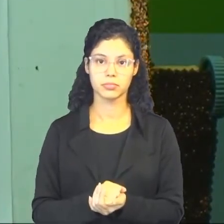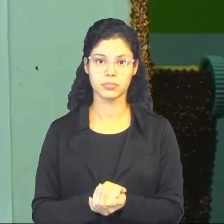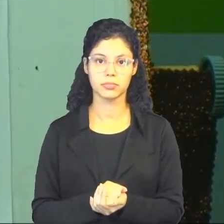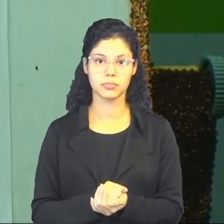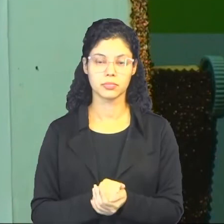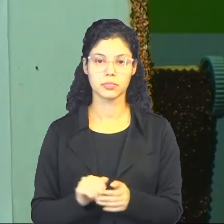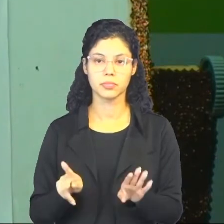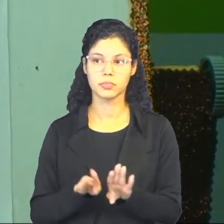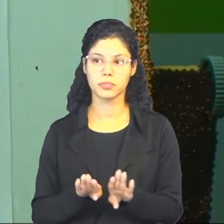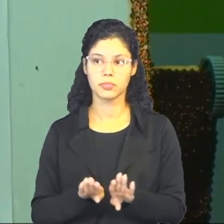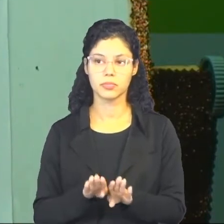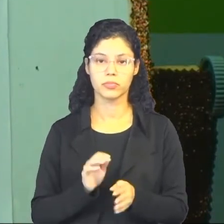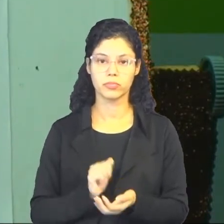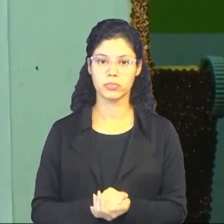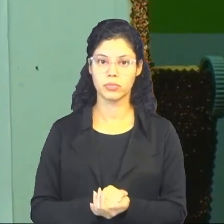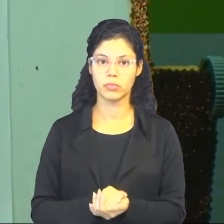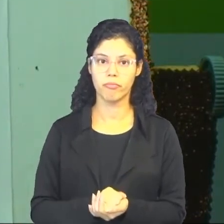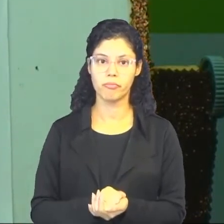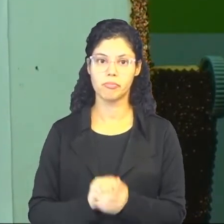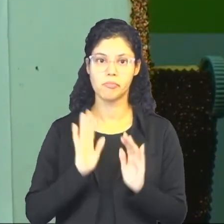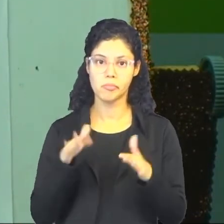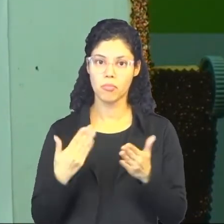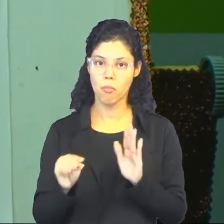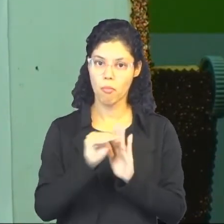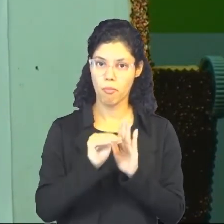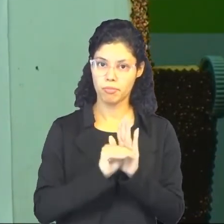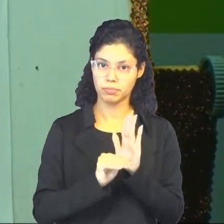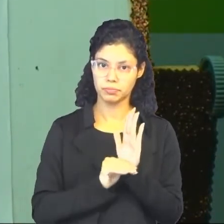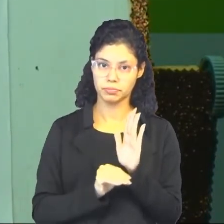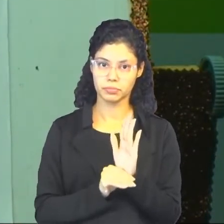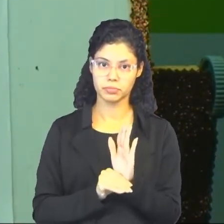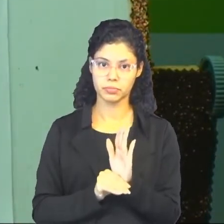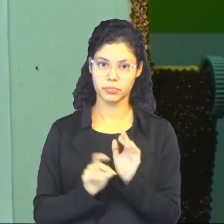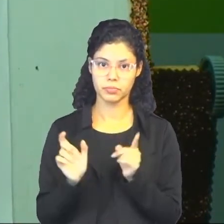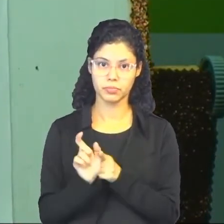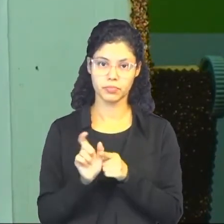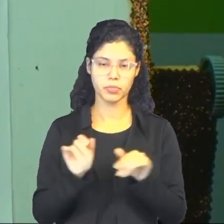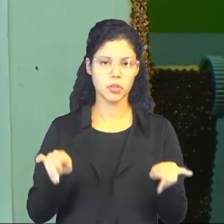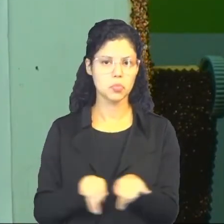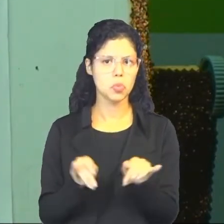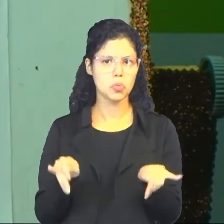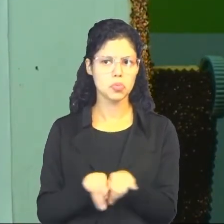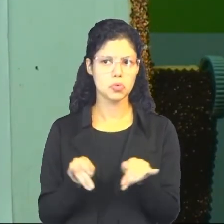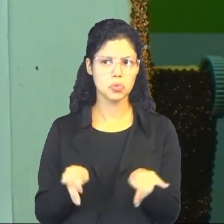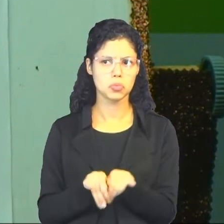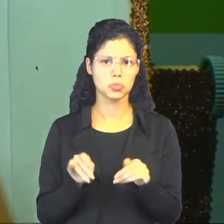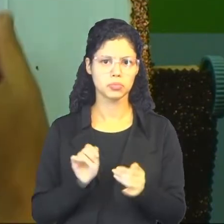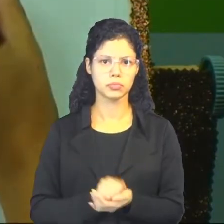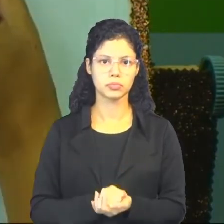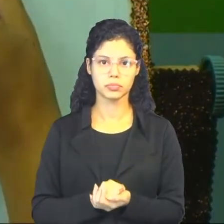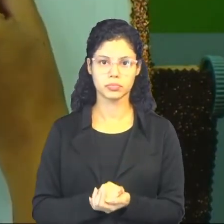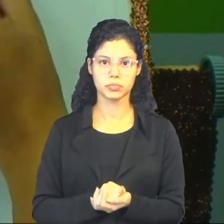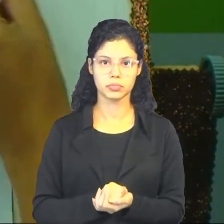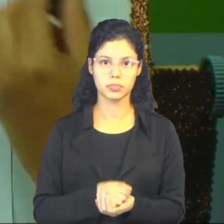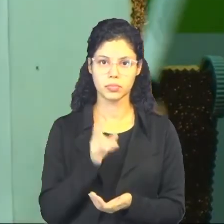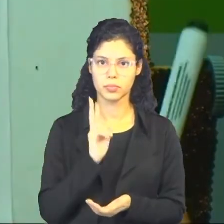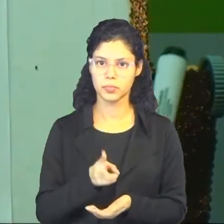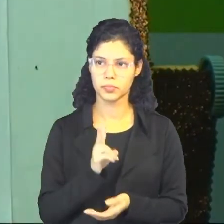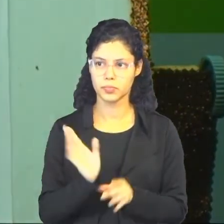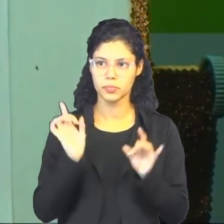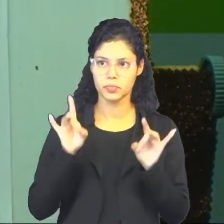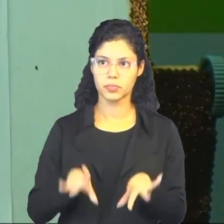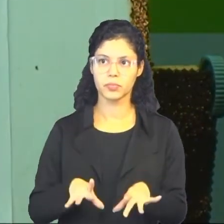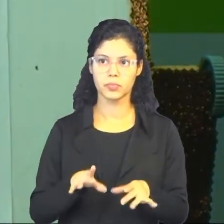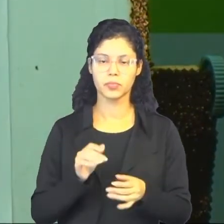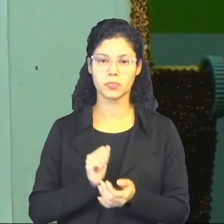forma já a letra se ele fala qual é a classe gramatical da palavra bobo É mesmo jeito que tá aqui no último